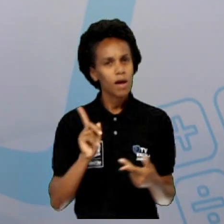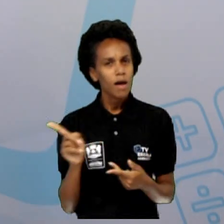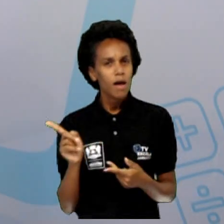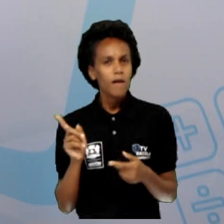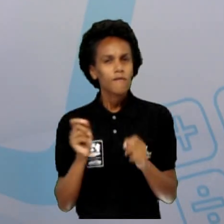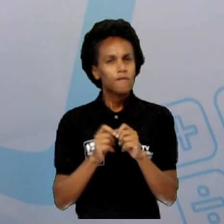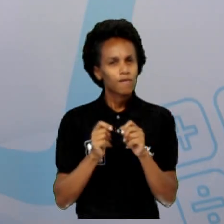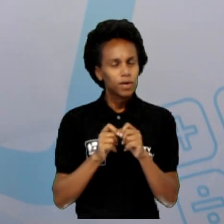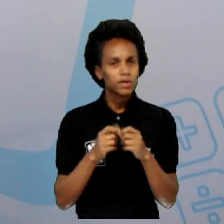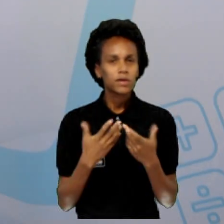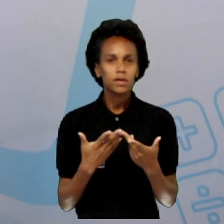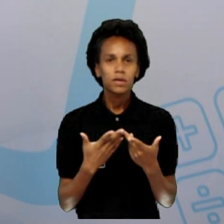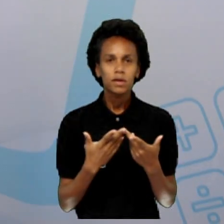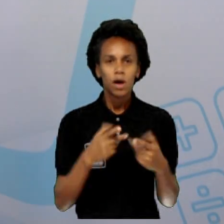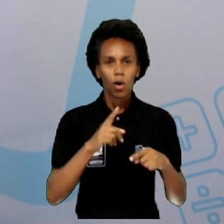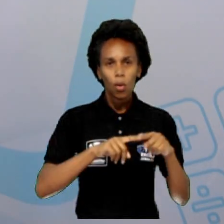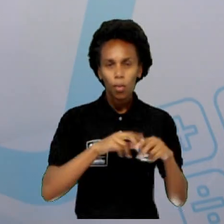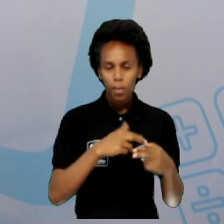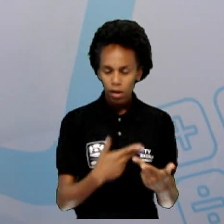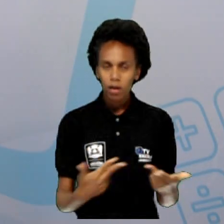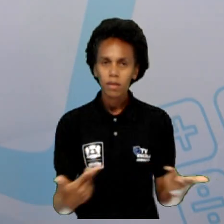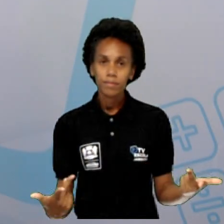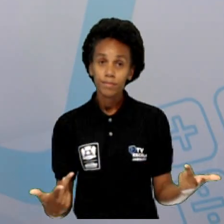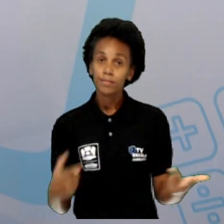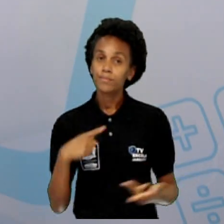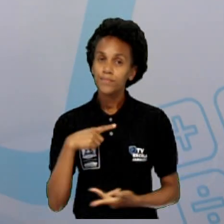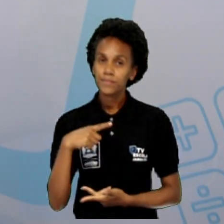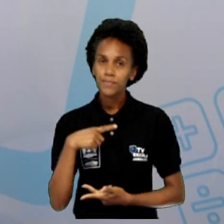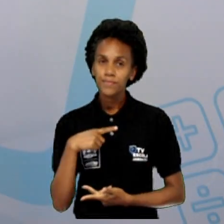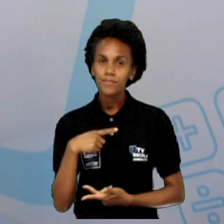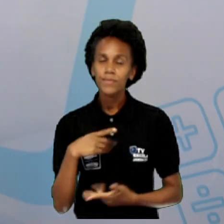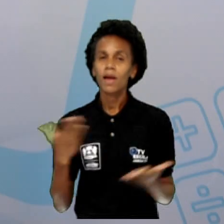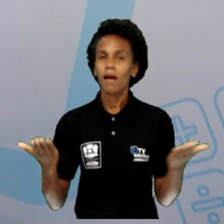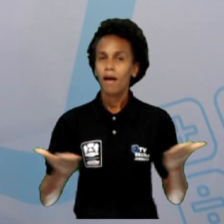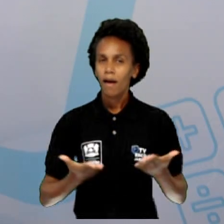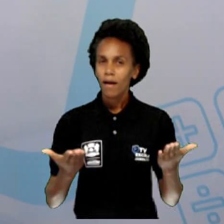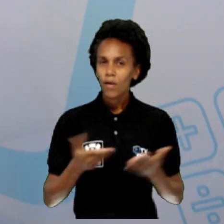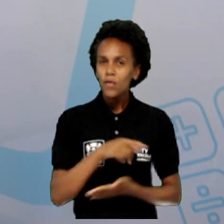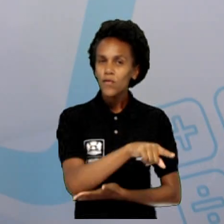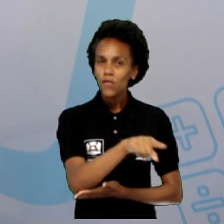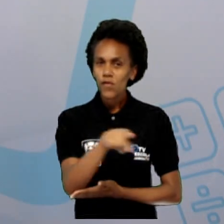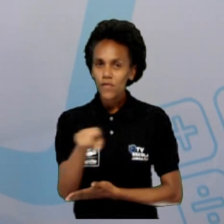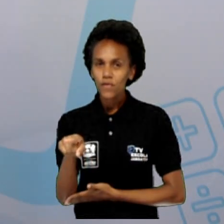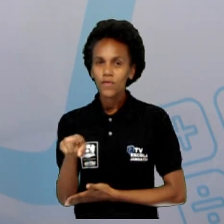à disposição. Agora é a vez de vocês, de usar a